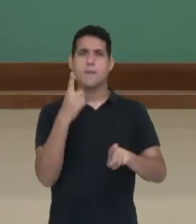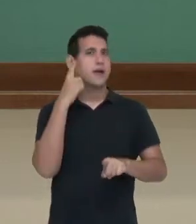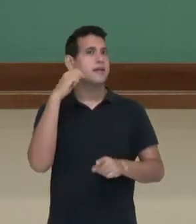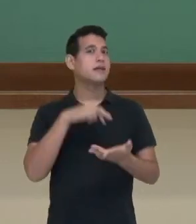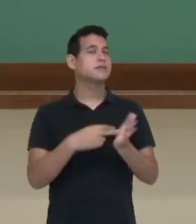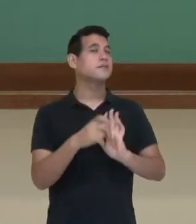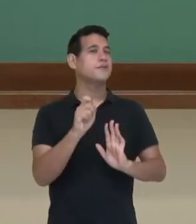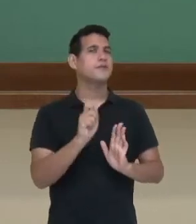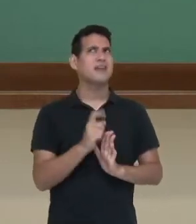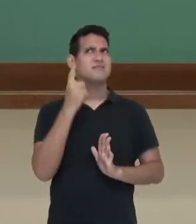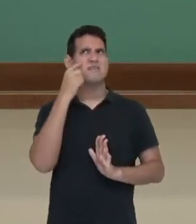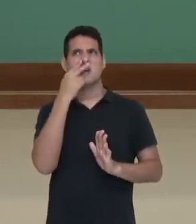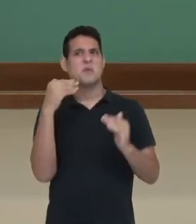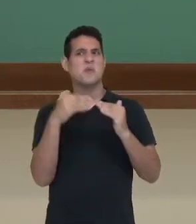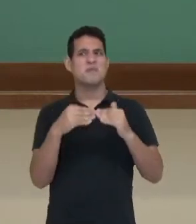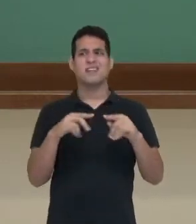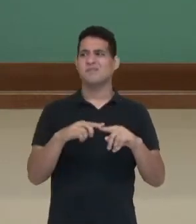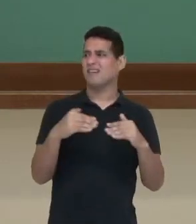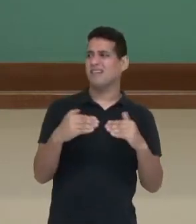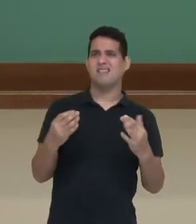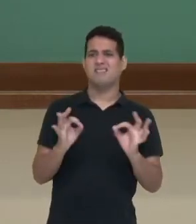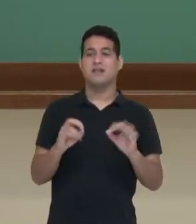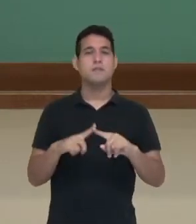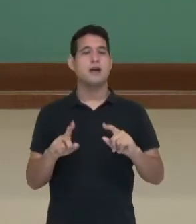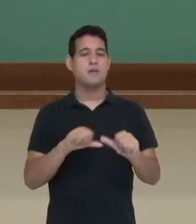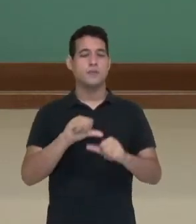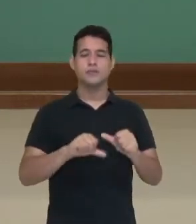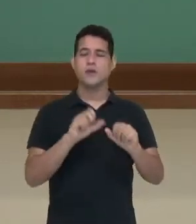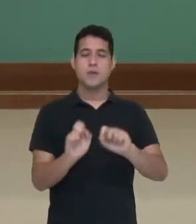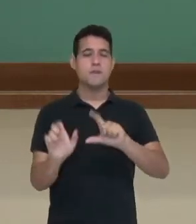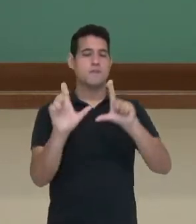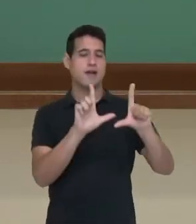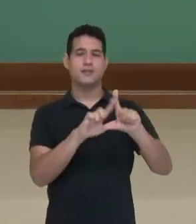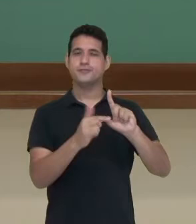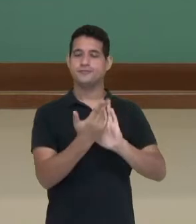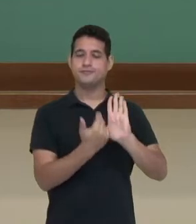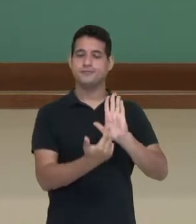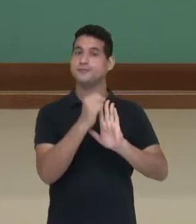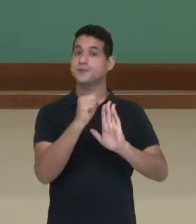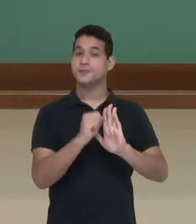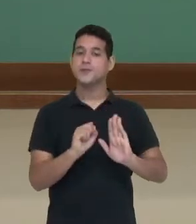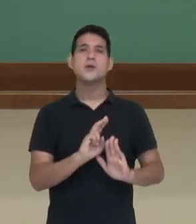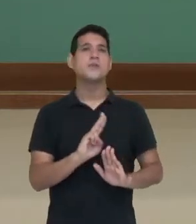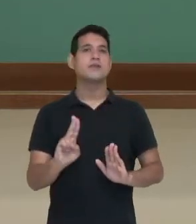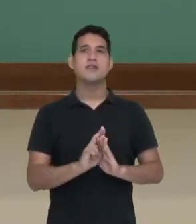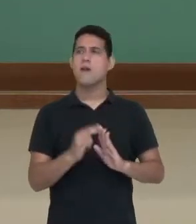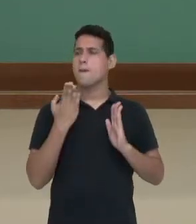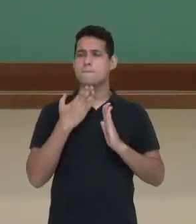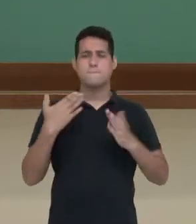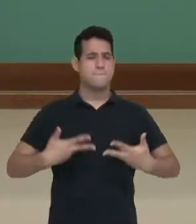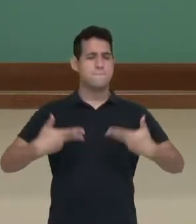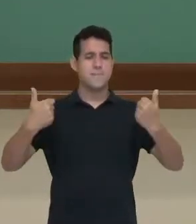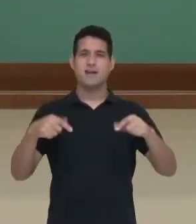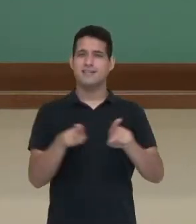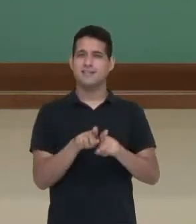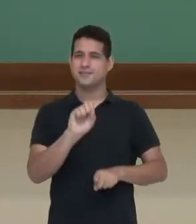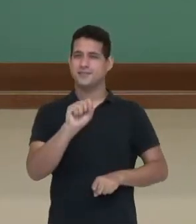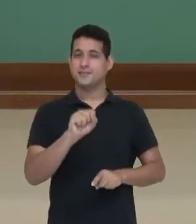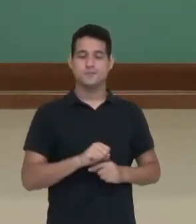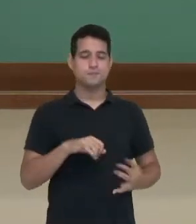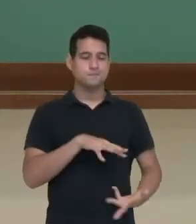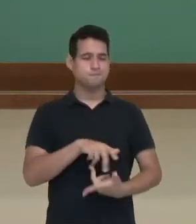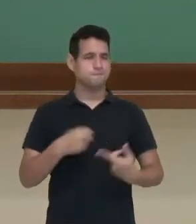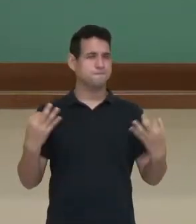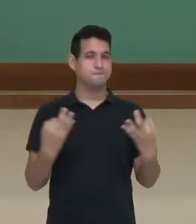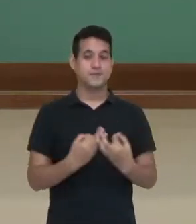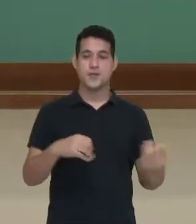parece tão ilógica, tão sem sentido, e ela vira uma imagem, vira um desenho. Por isso que é tão fantástico assim este mundo